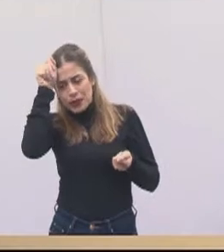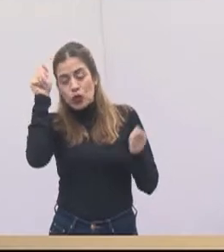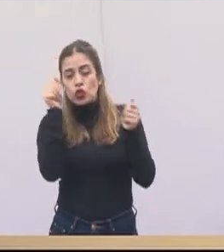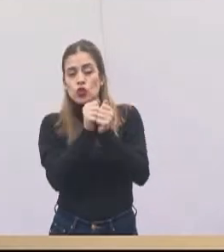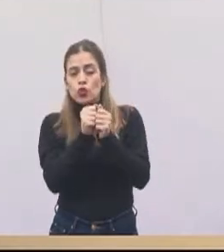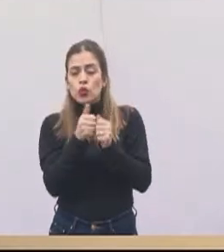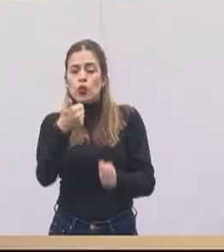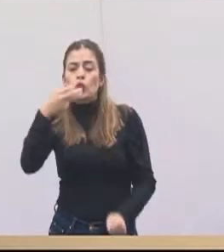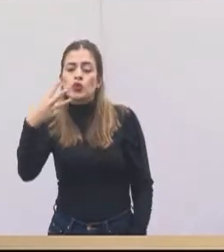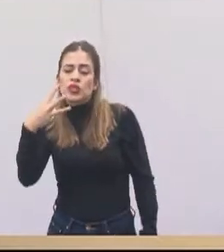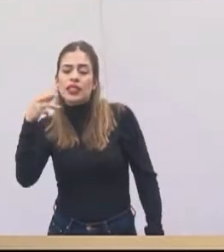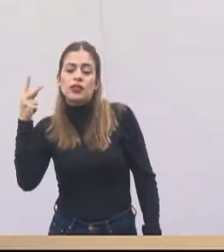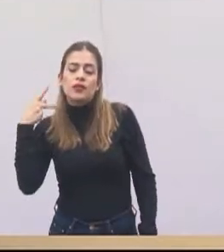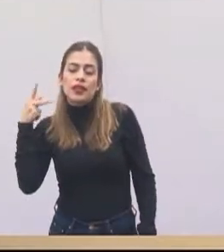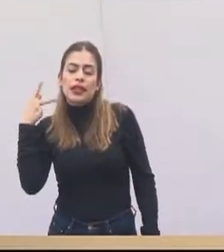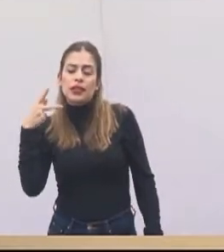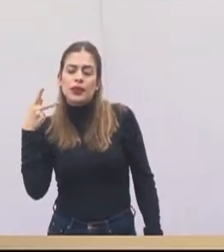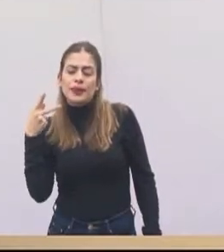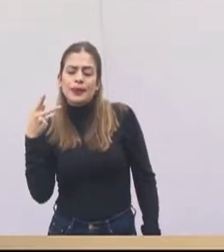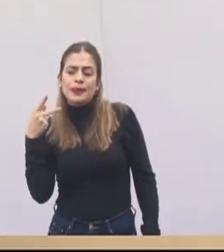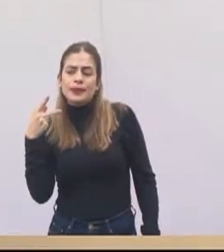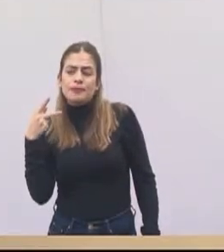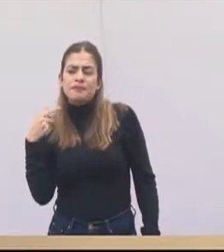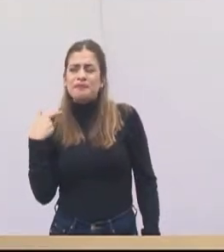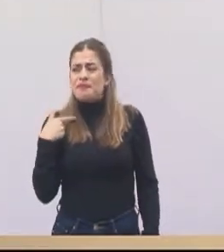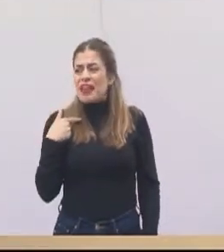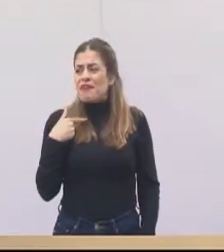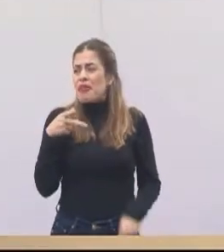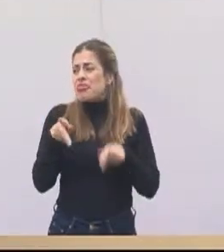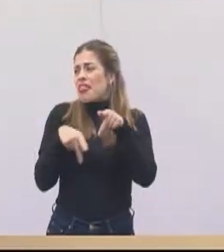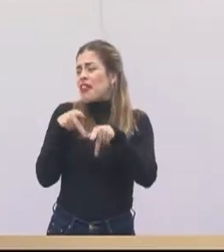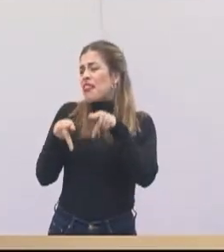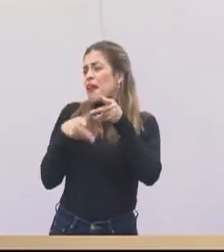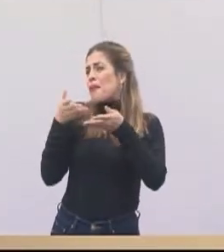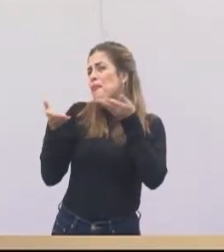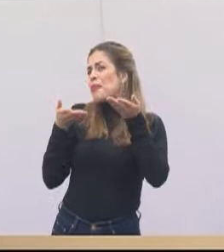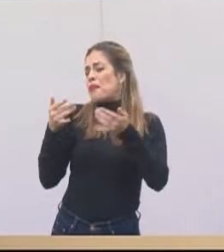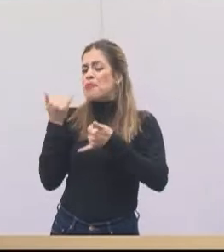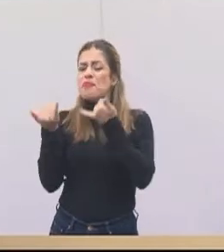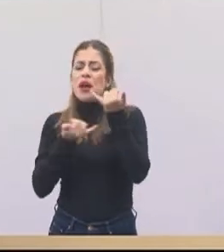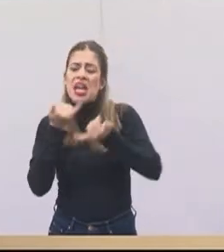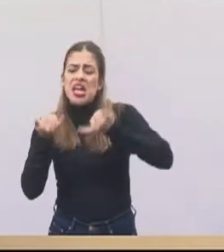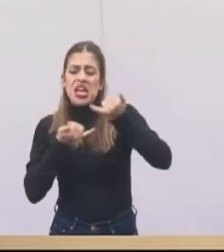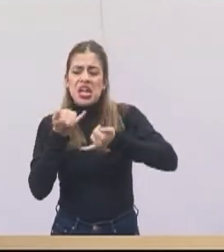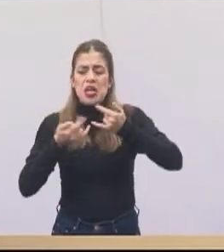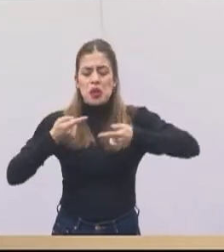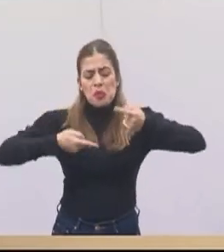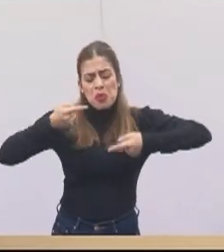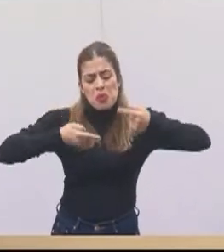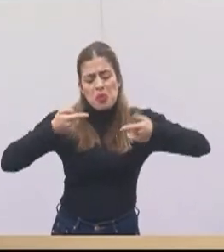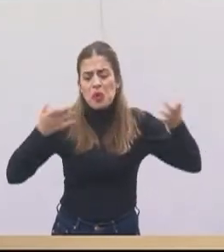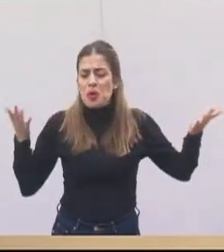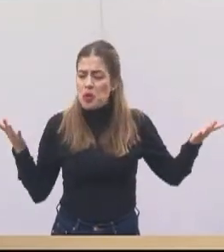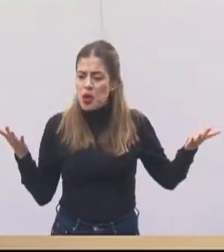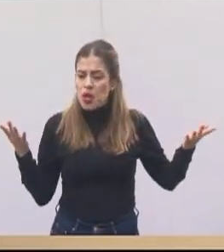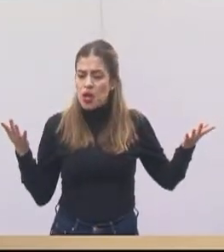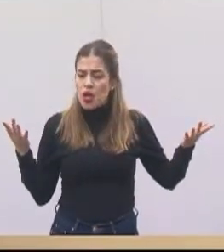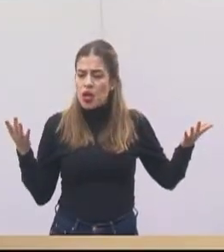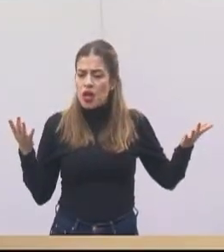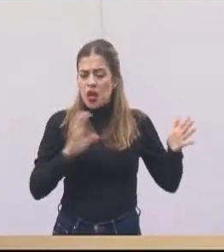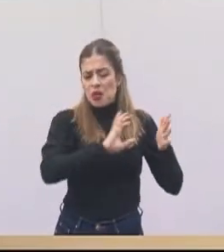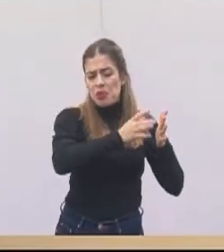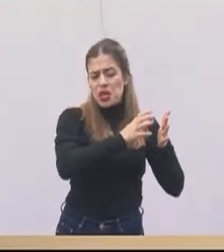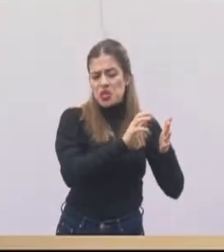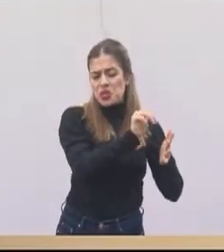vereadores. Não adianta a gente ficar aqui fazendo populismo, brincando de fazer política, de discutindo, partido